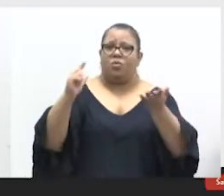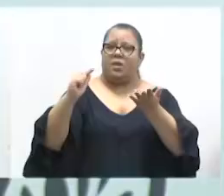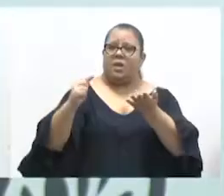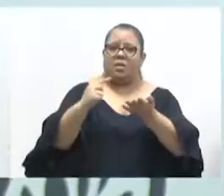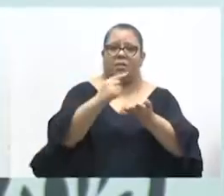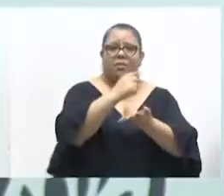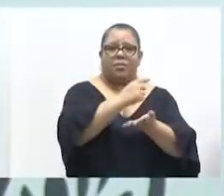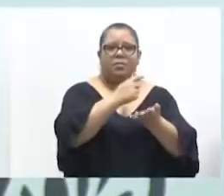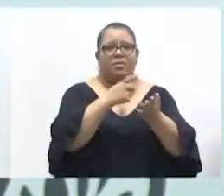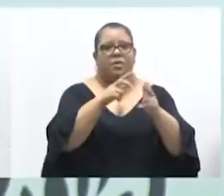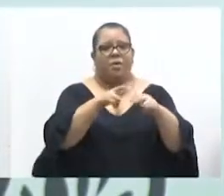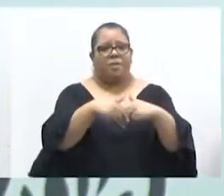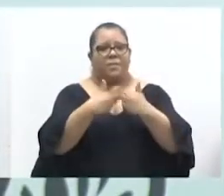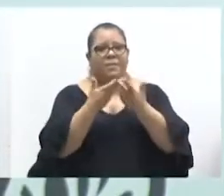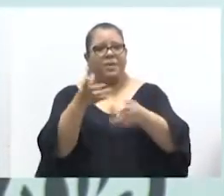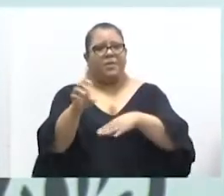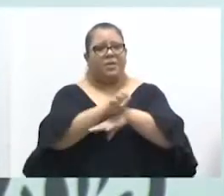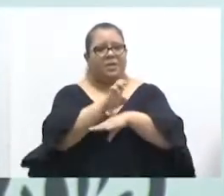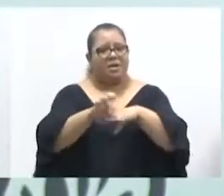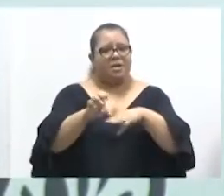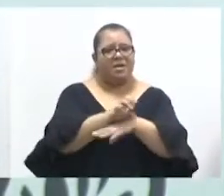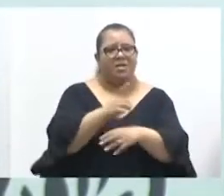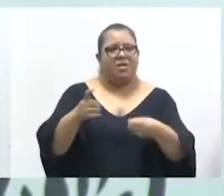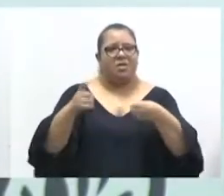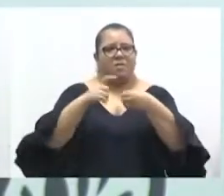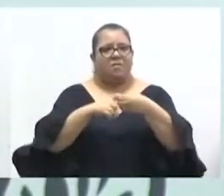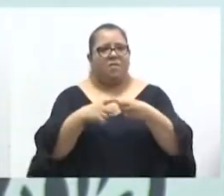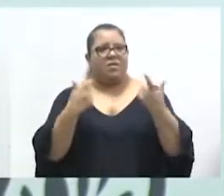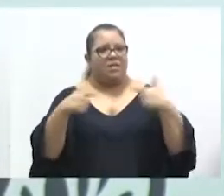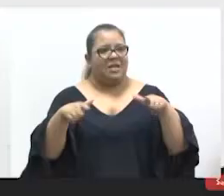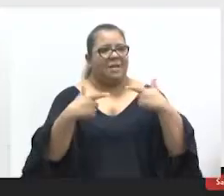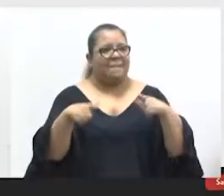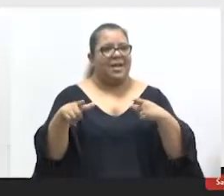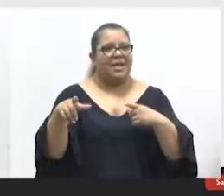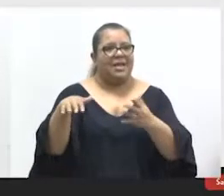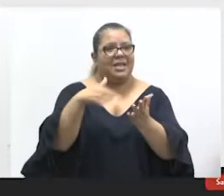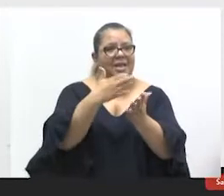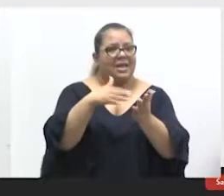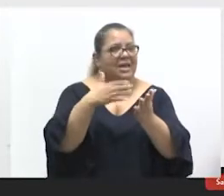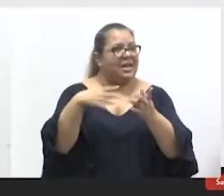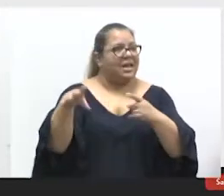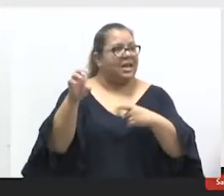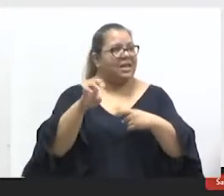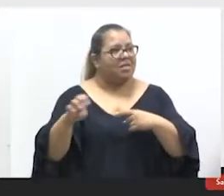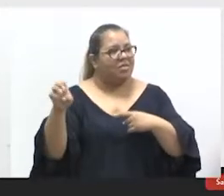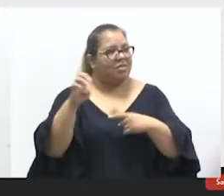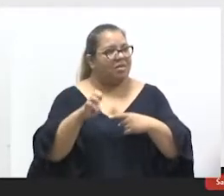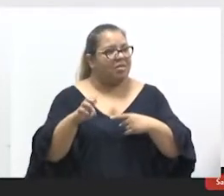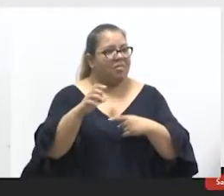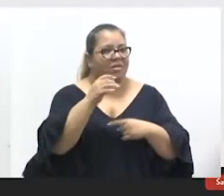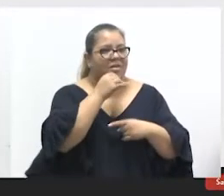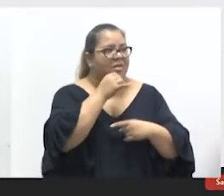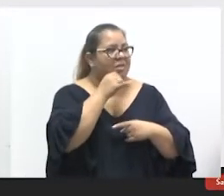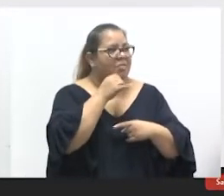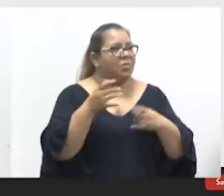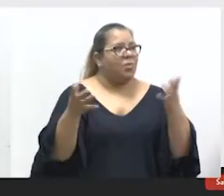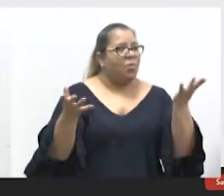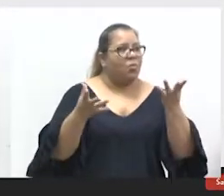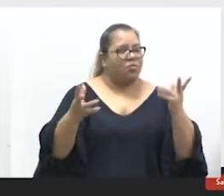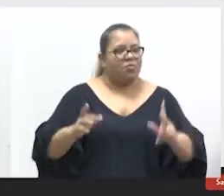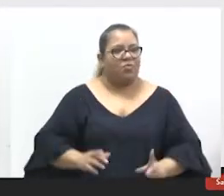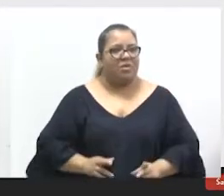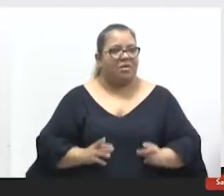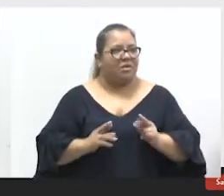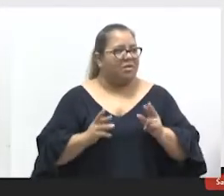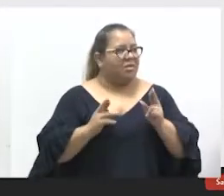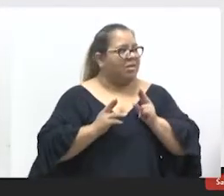que já estão sendo trabalhadas pela Secretaria de Estado. Bom, muito se falou em relação à prevalência do câncer, né,